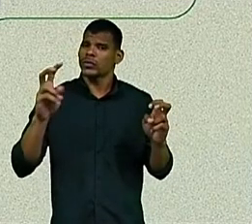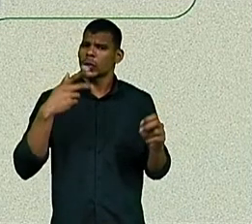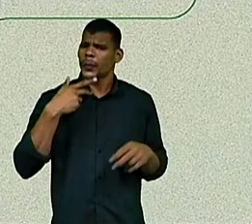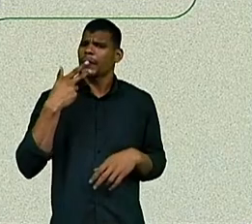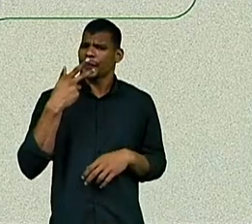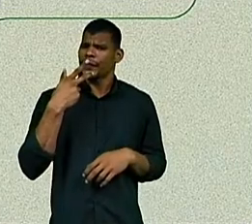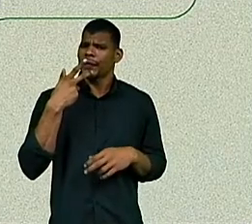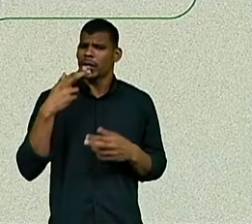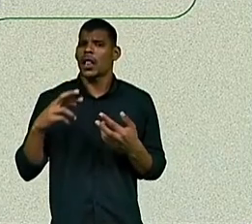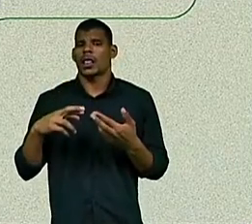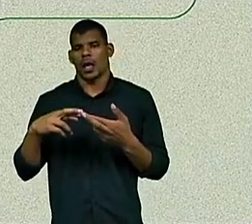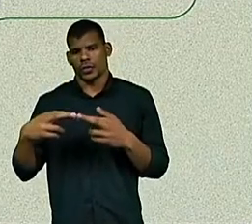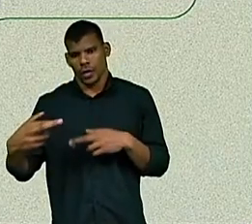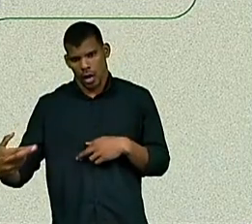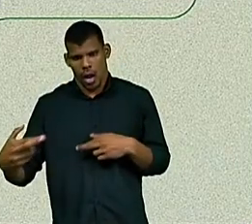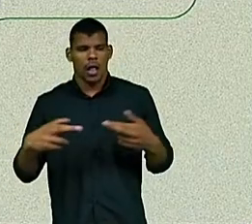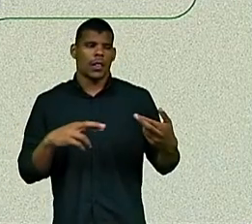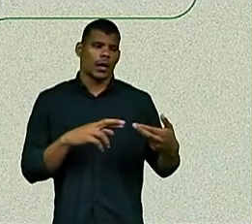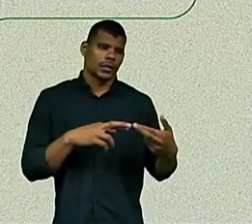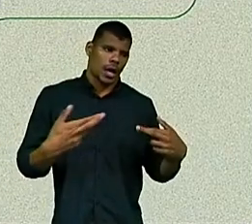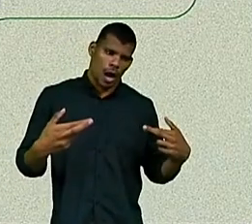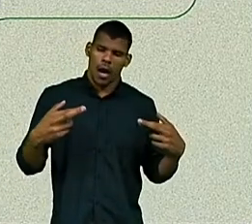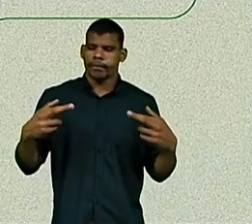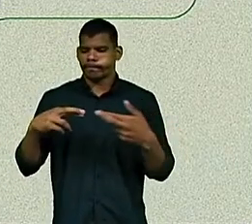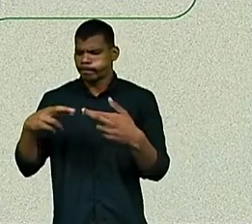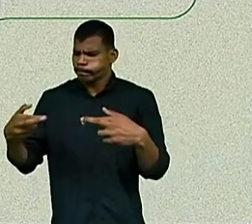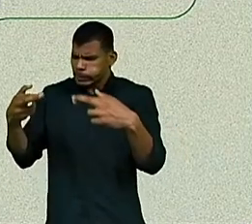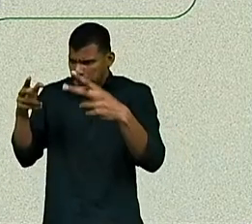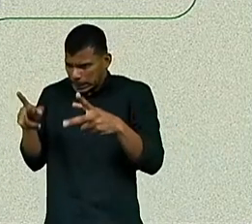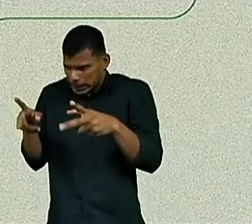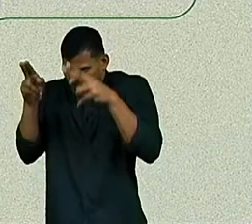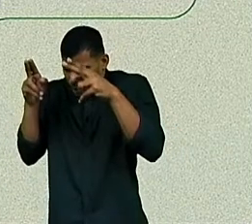de um organismo para inserir em outro